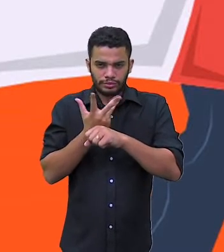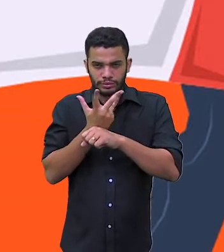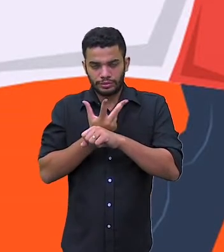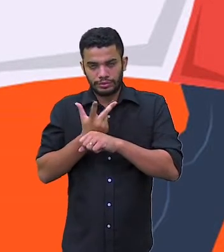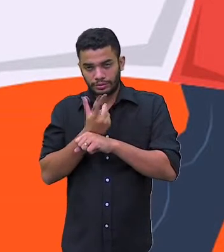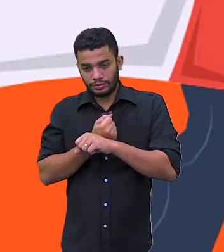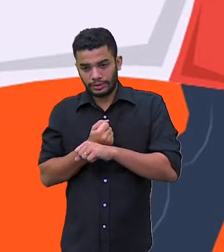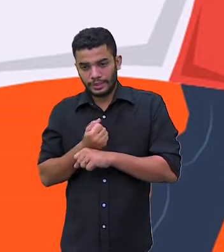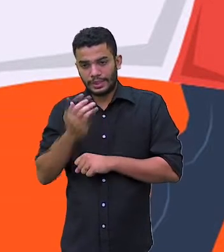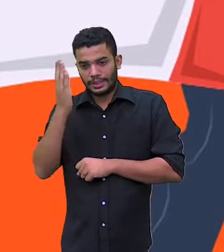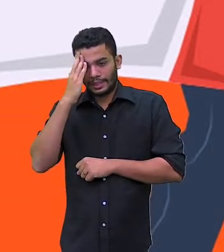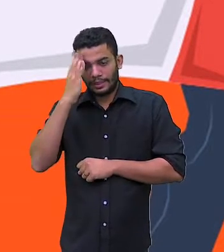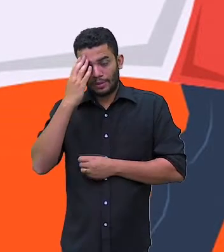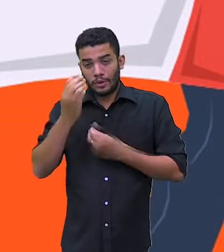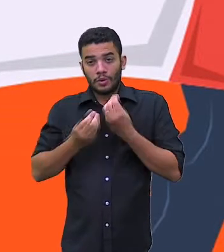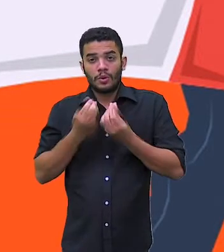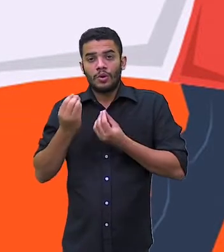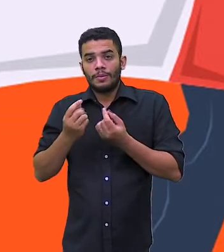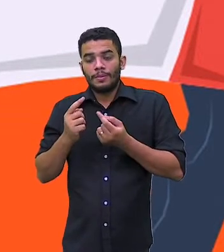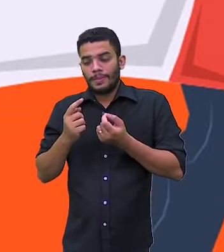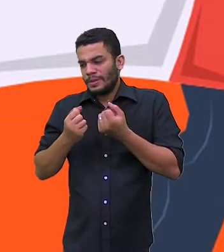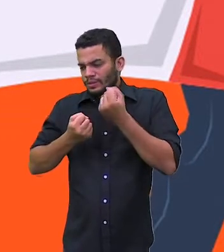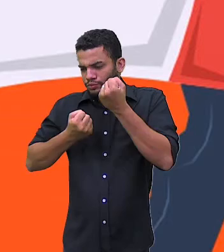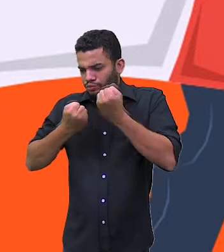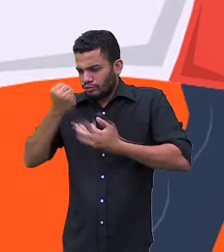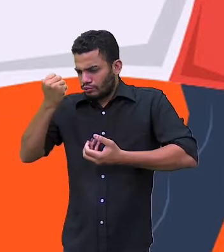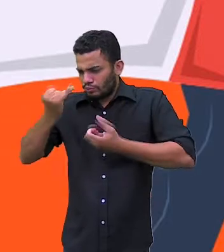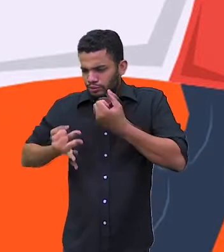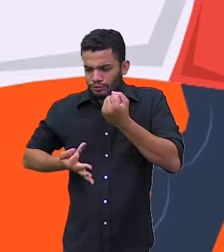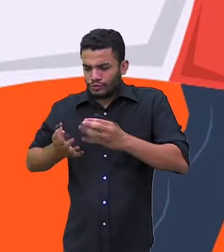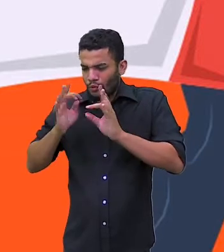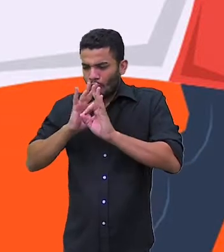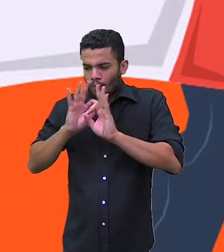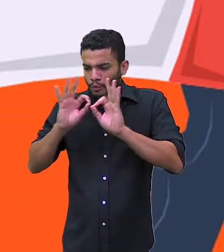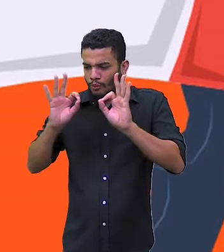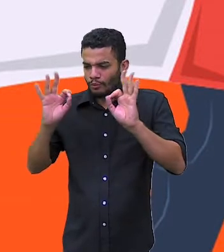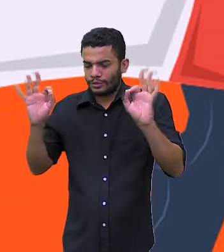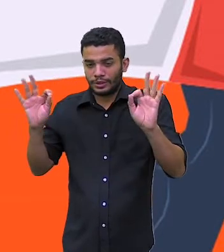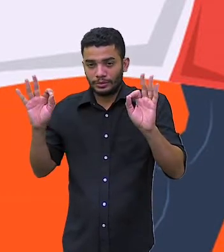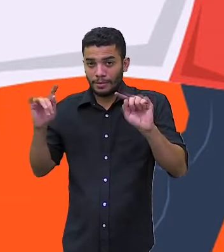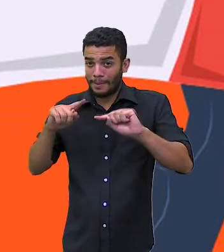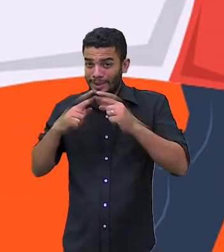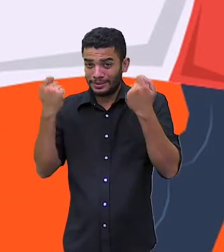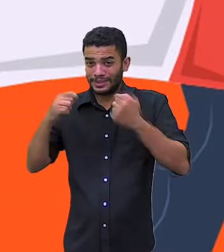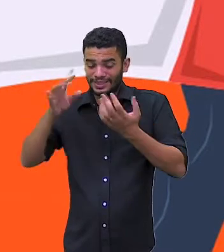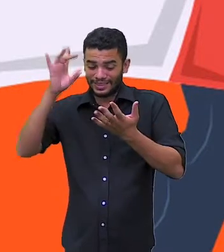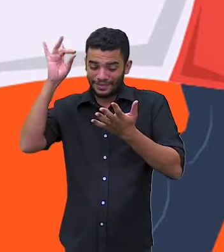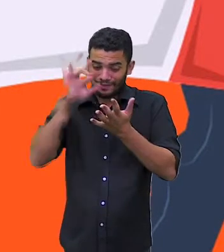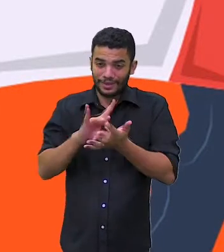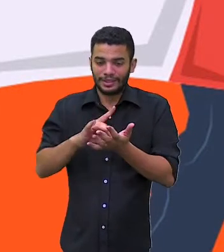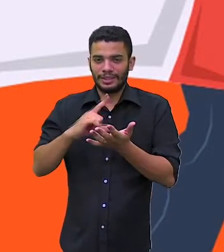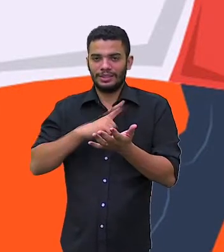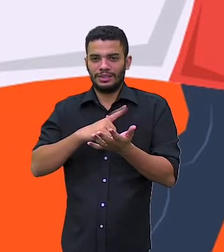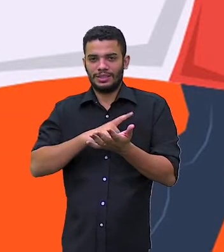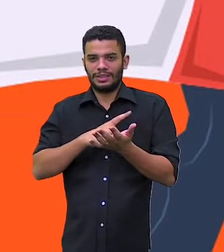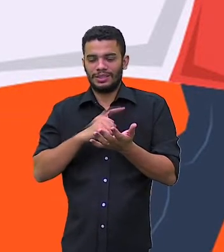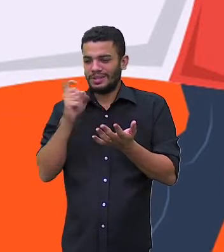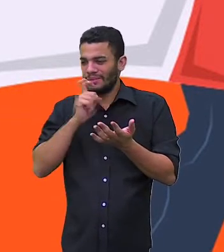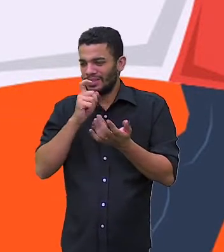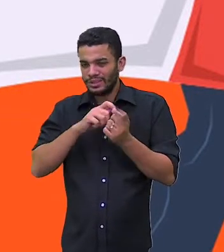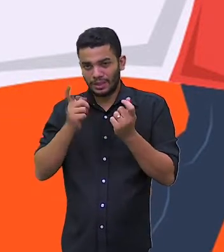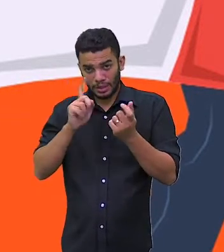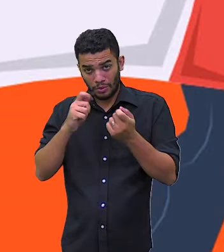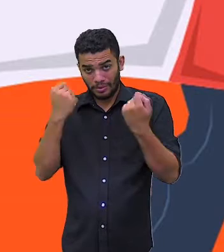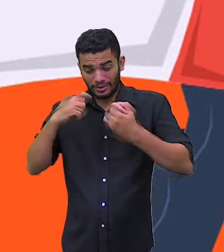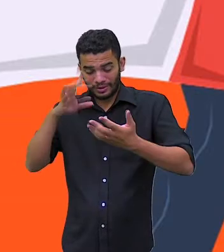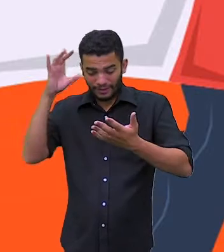apresentar bons argumentos, né? Que consiste em verdades e opiniões. Então, o artigo de opinião ele